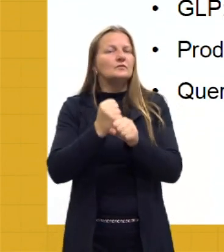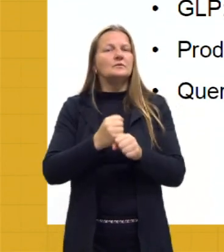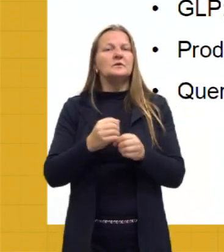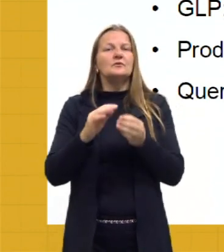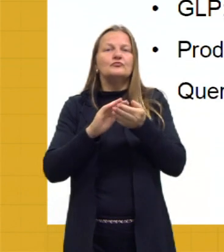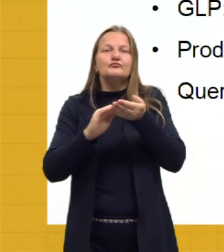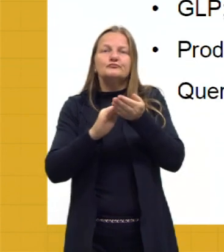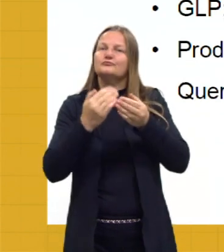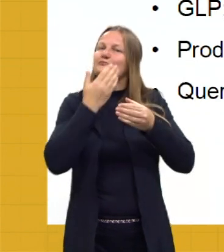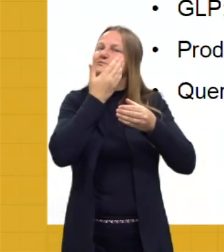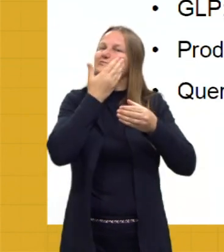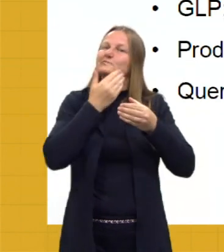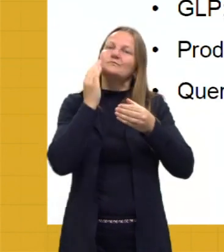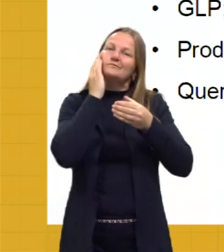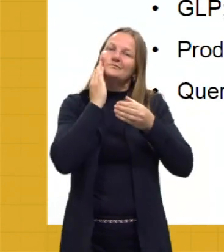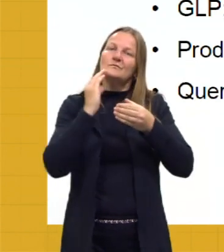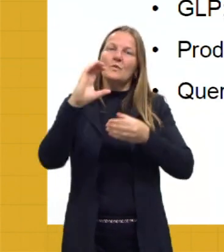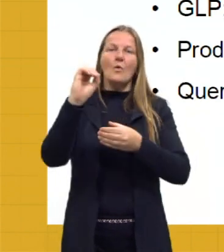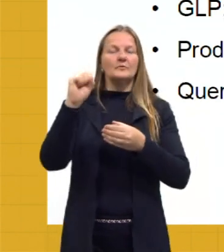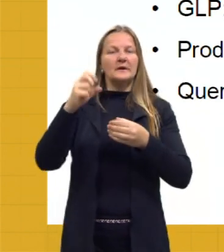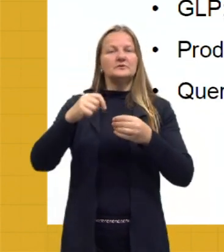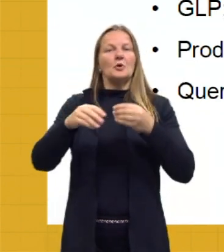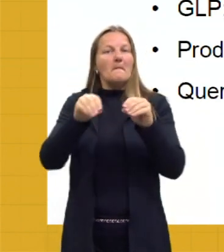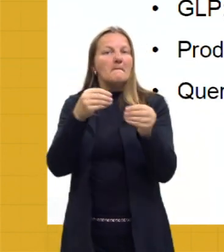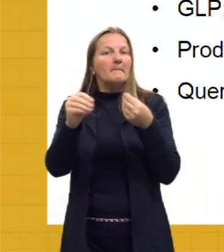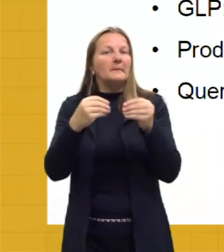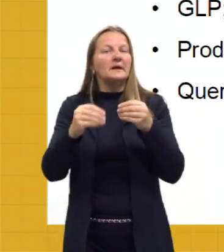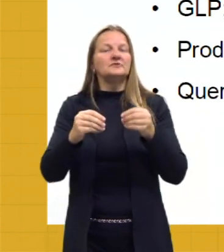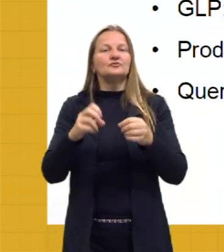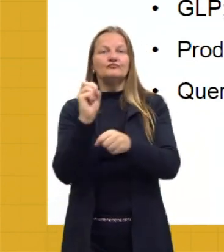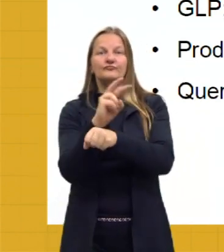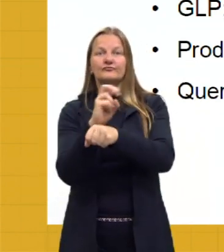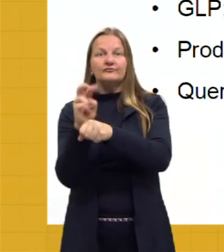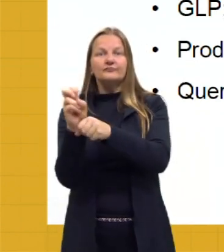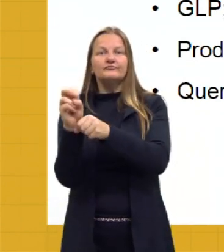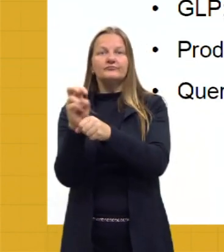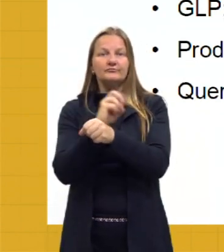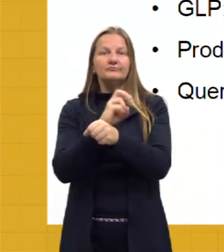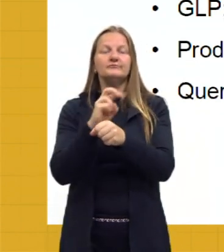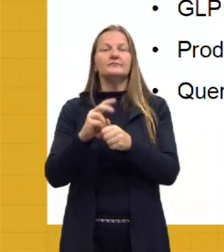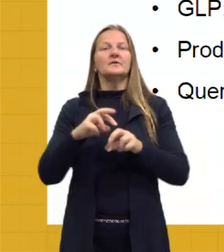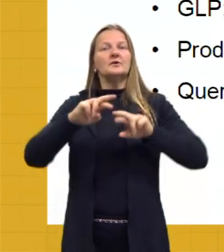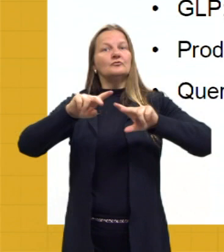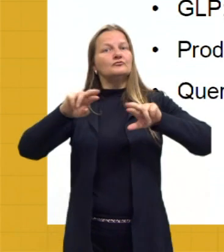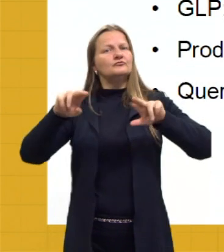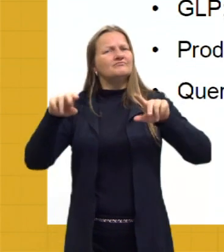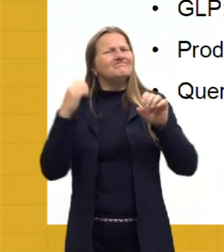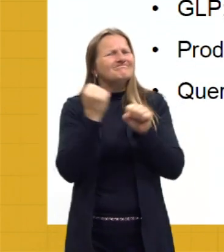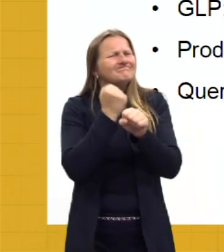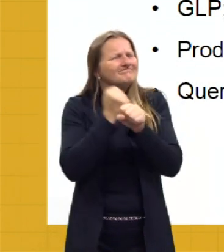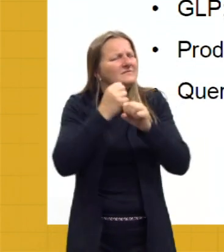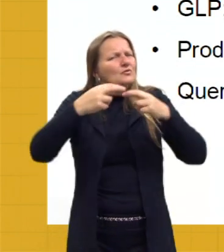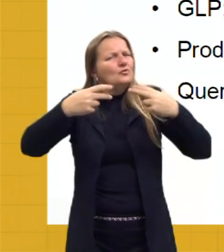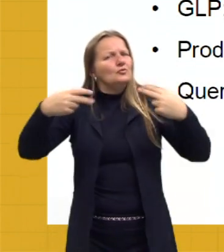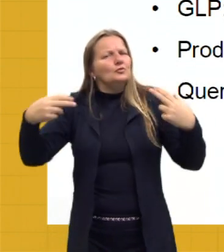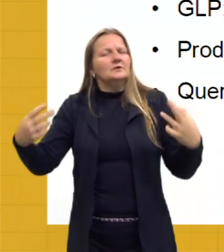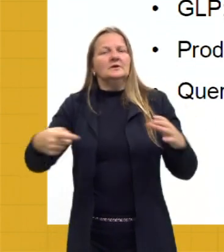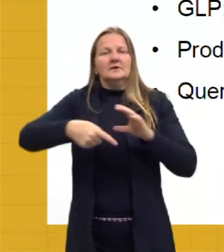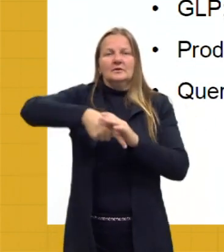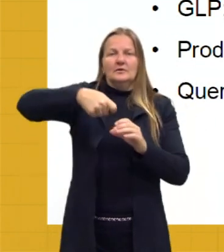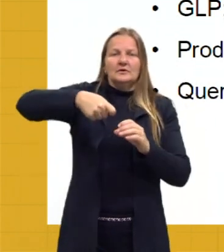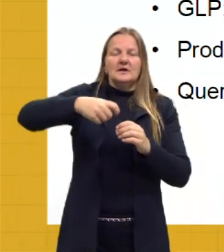cosméticos plásticos corantes agrotóxicos diversos produtos que podem ser obtido EA partir do petróleo